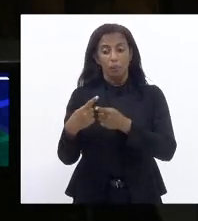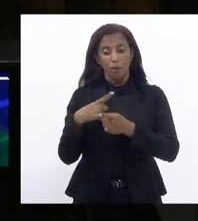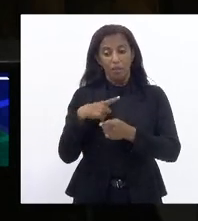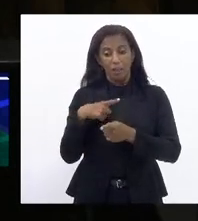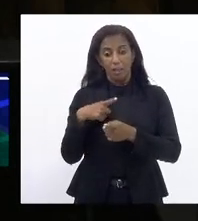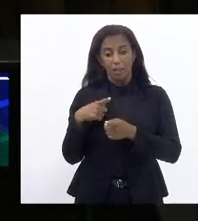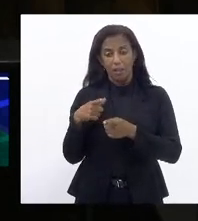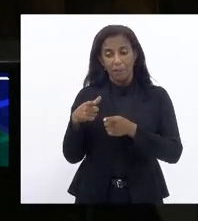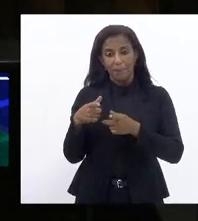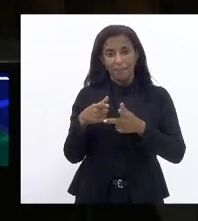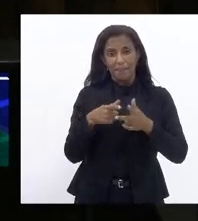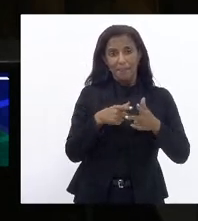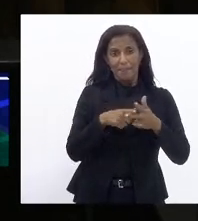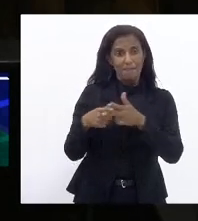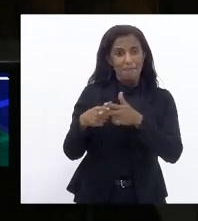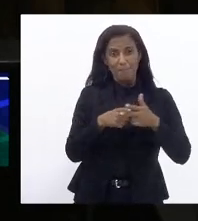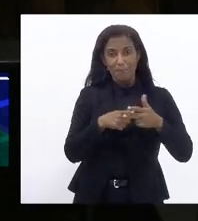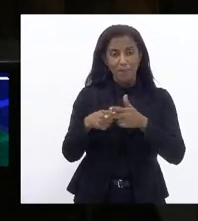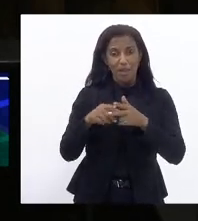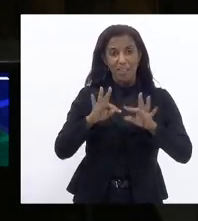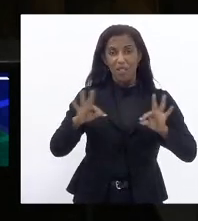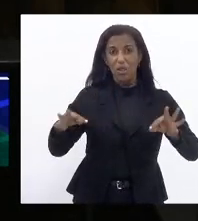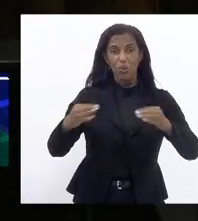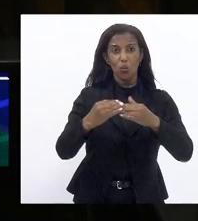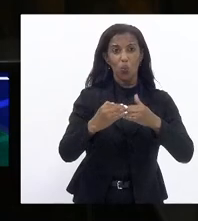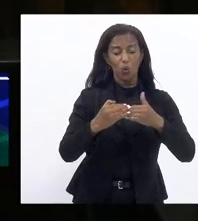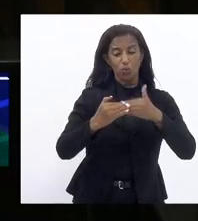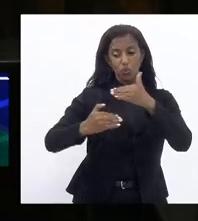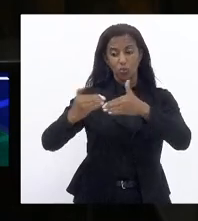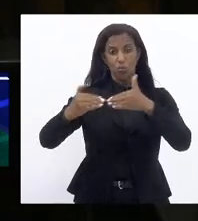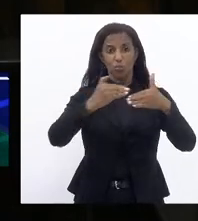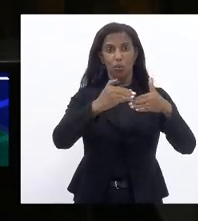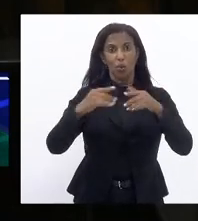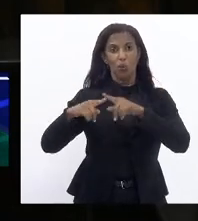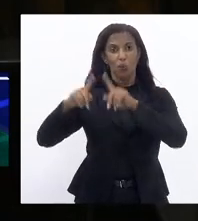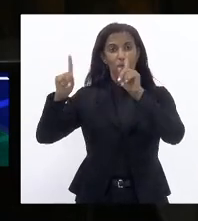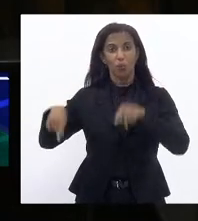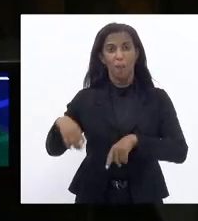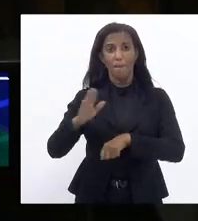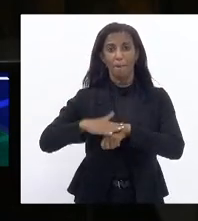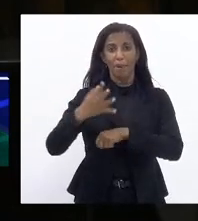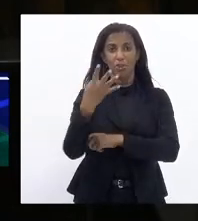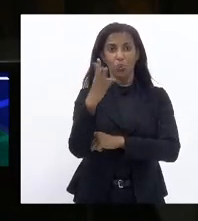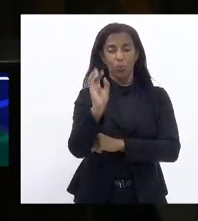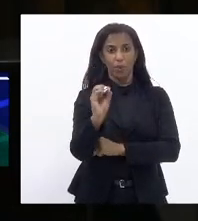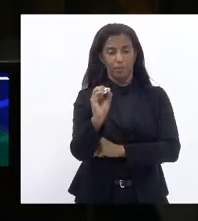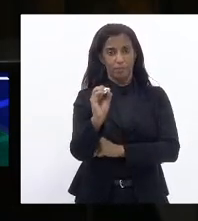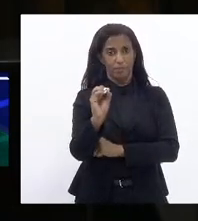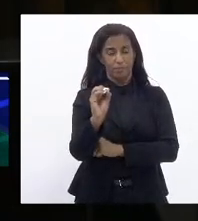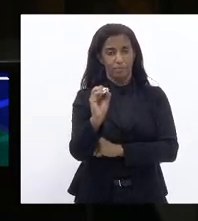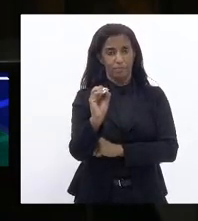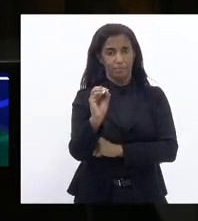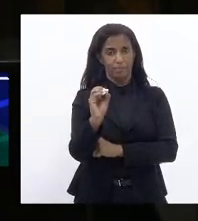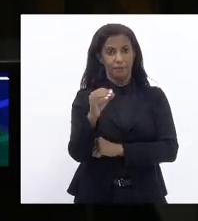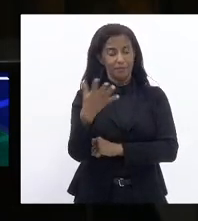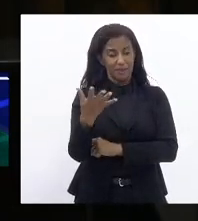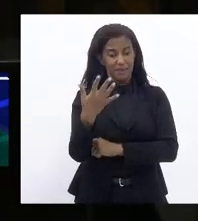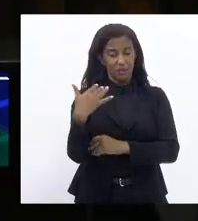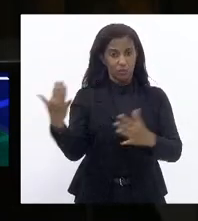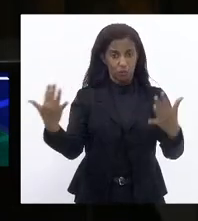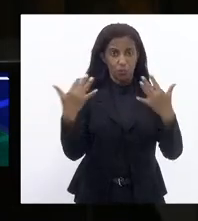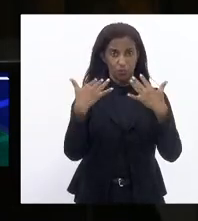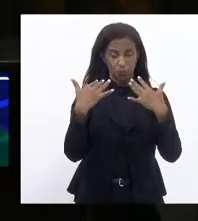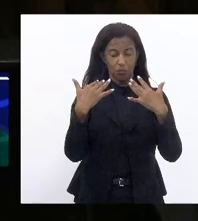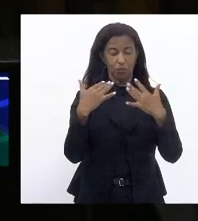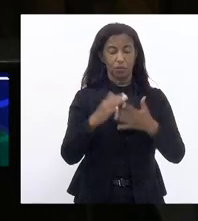mexer em todos os planos de cargos e salários dos servidores públicos, são mais de 40. Então, eu fiz chamar a